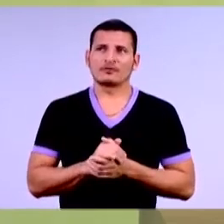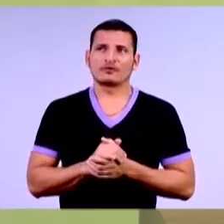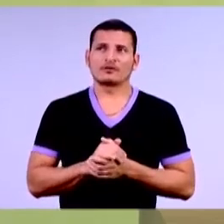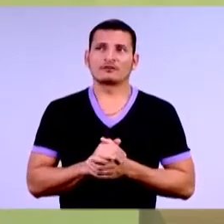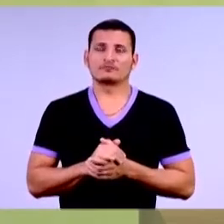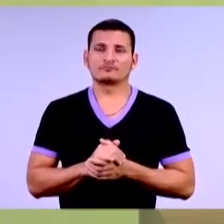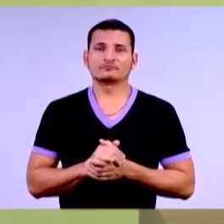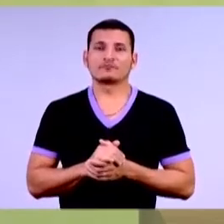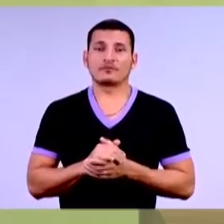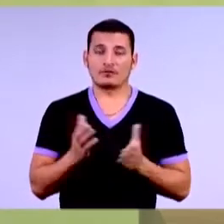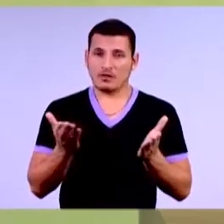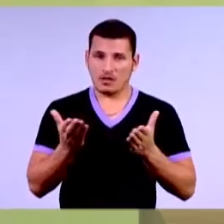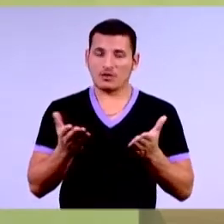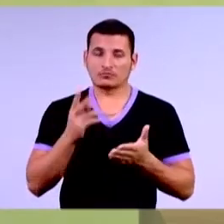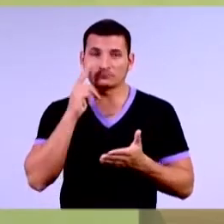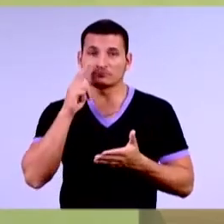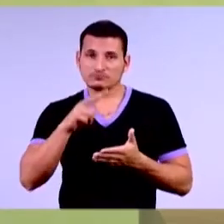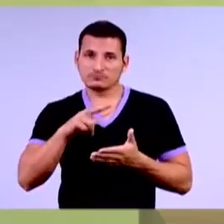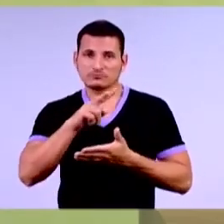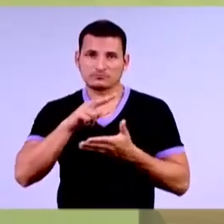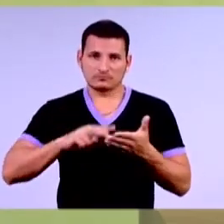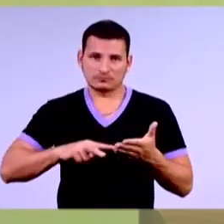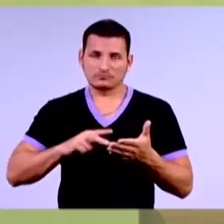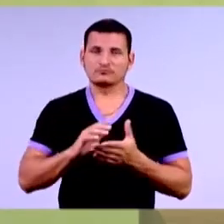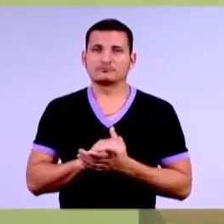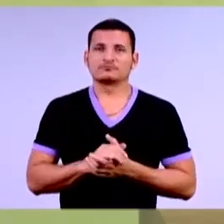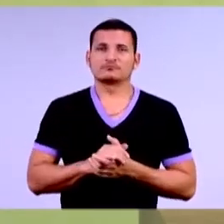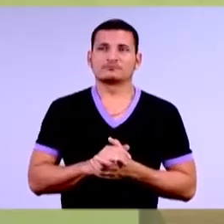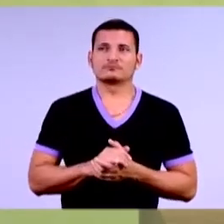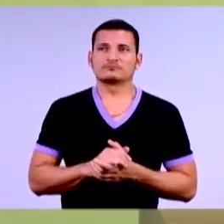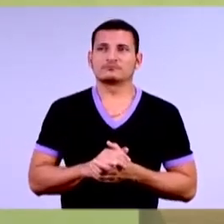eu estava explicando agora se estou lendo o